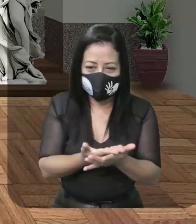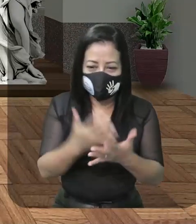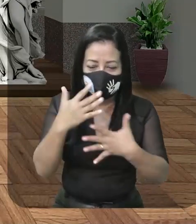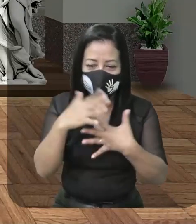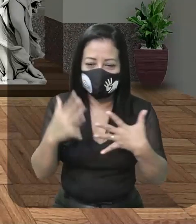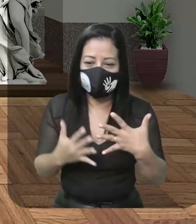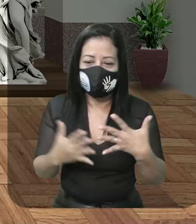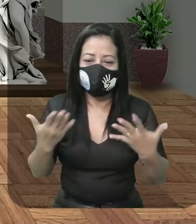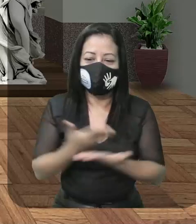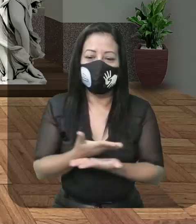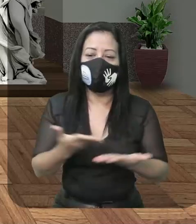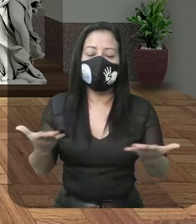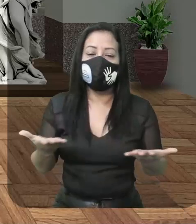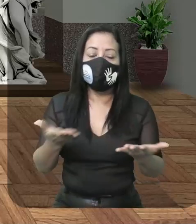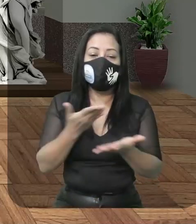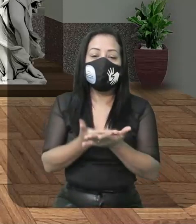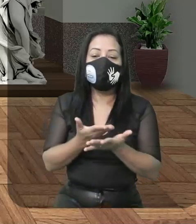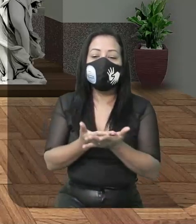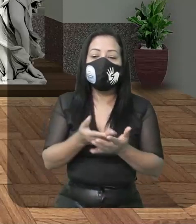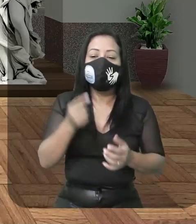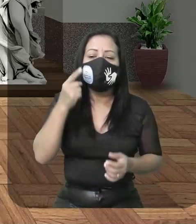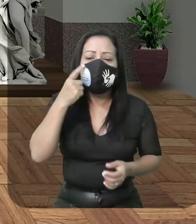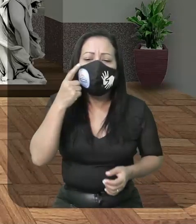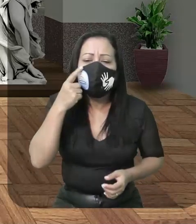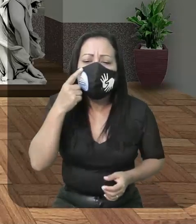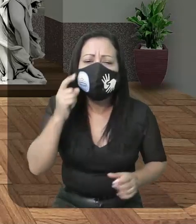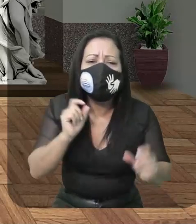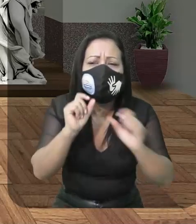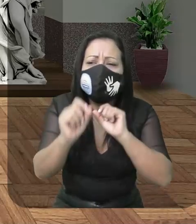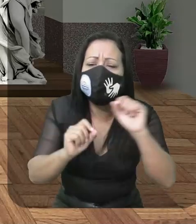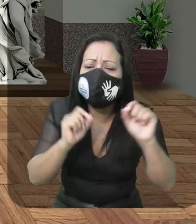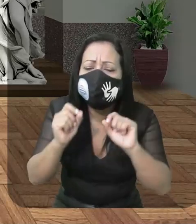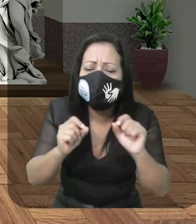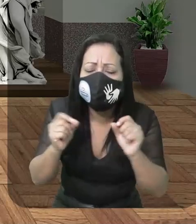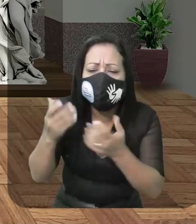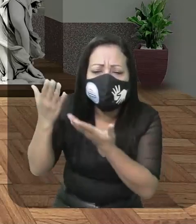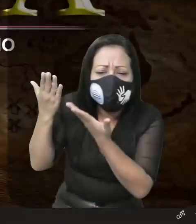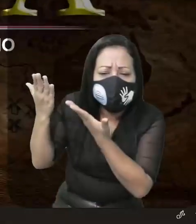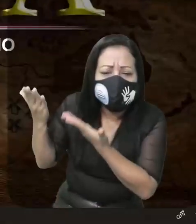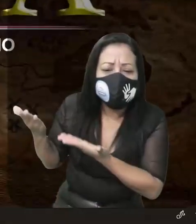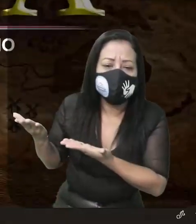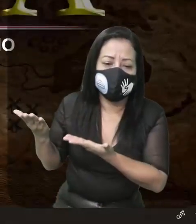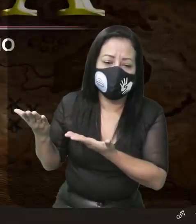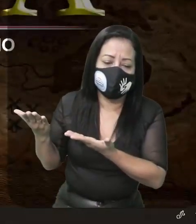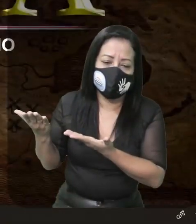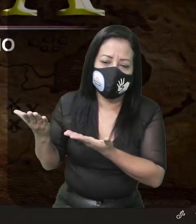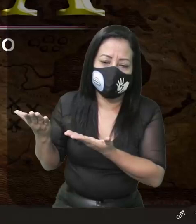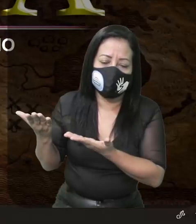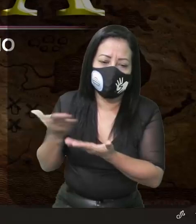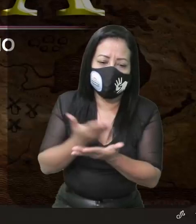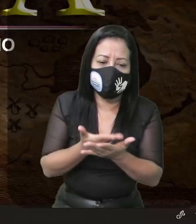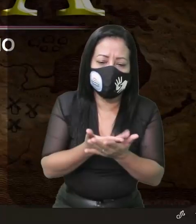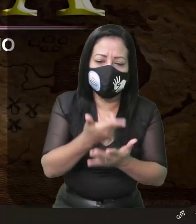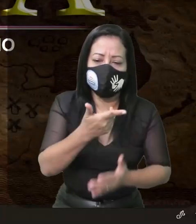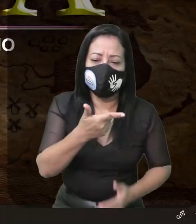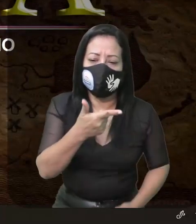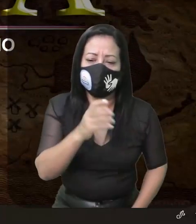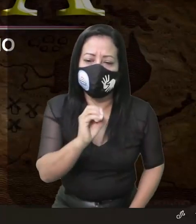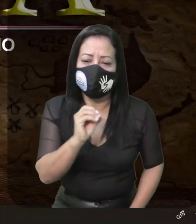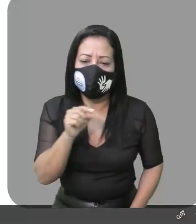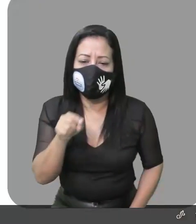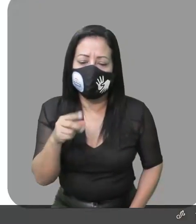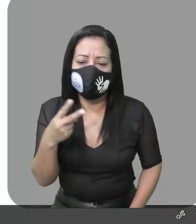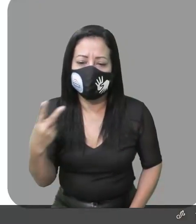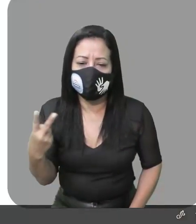aqui nessa aula, que nós iremos ver quem foram. Olha aí na tela de vocês, aula 20.2. Na tela de vocês,